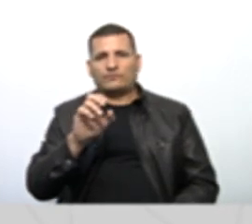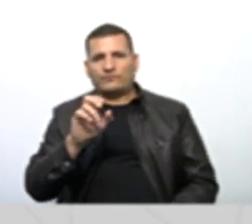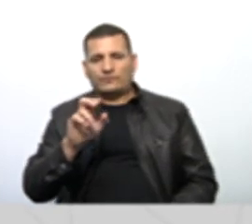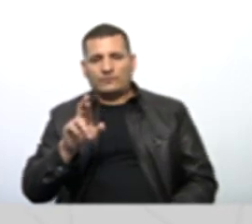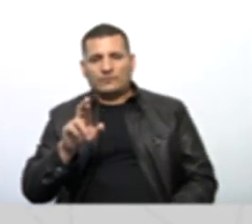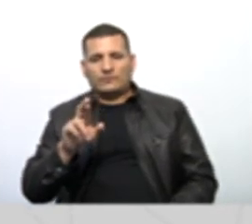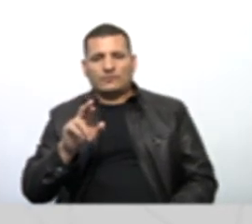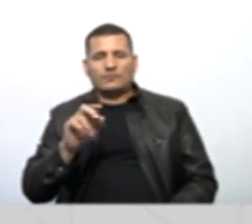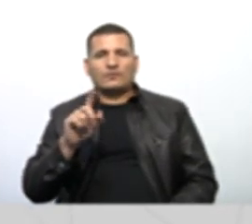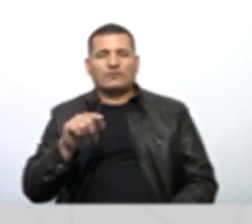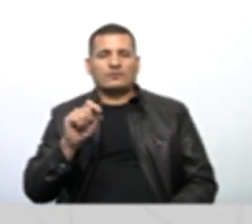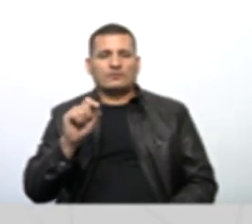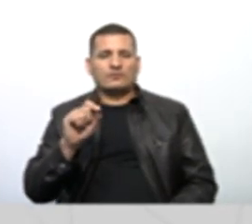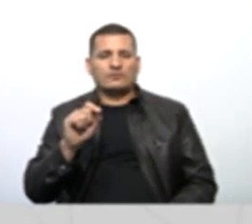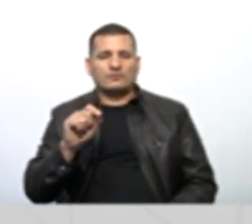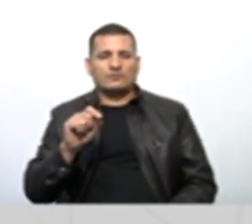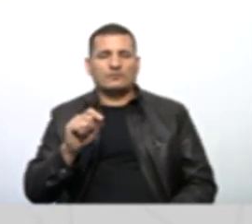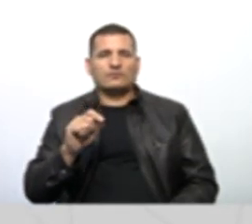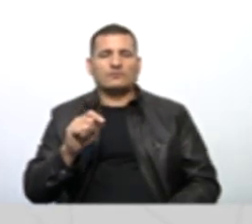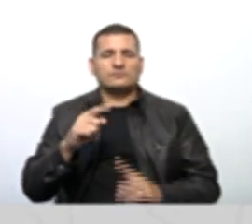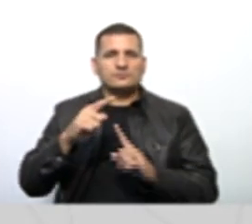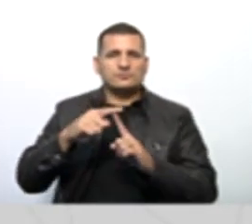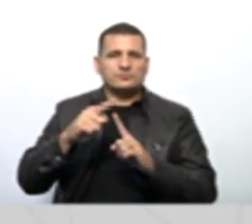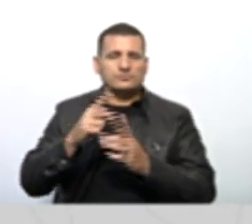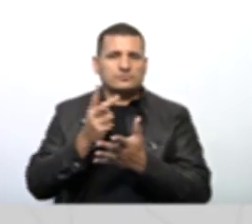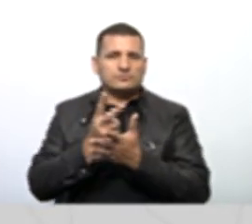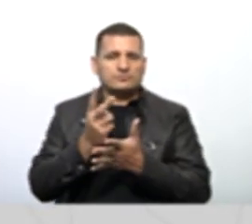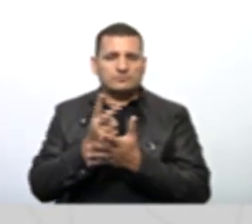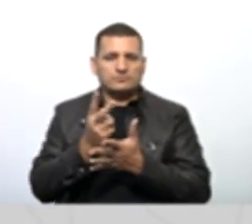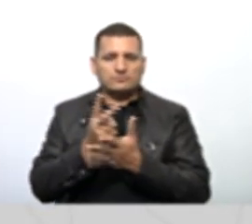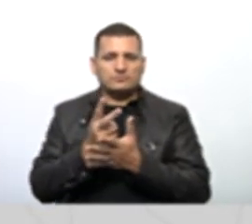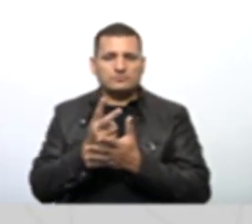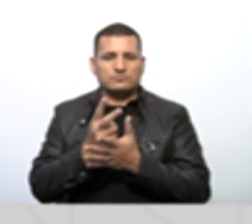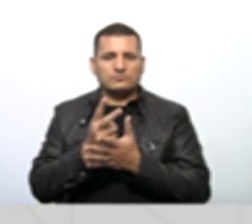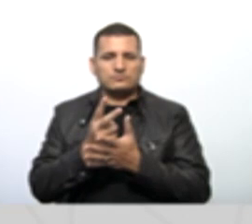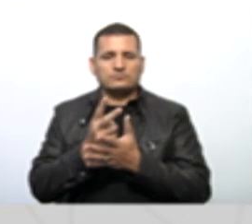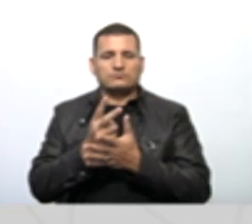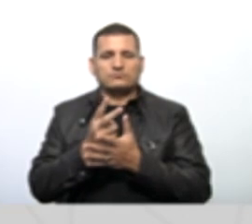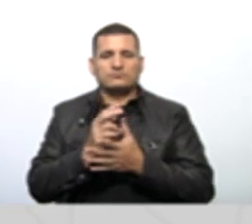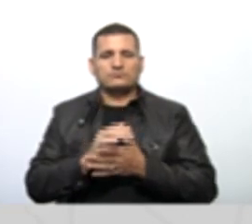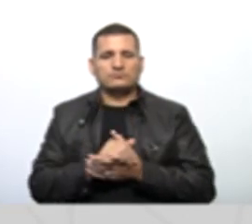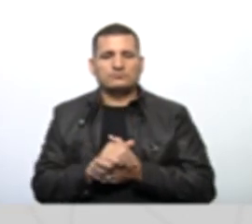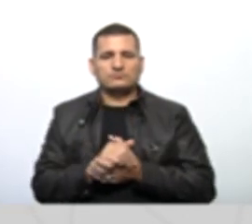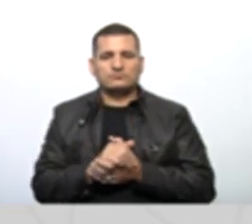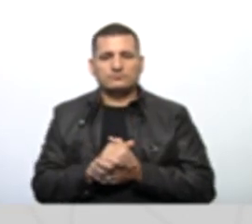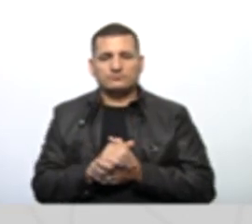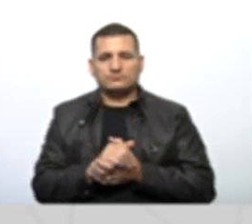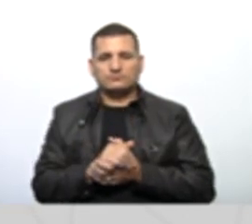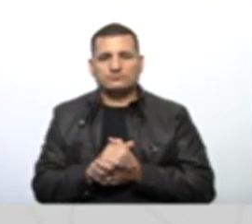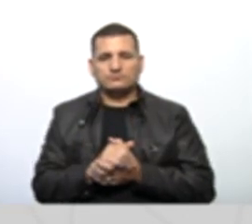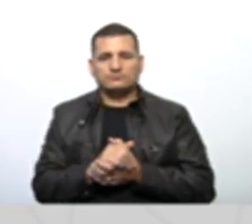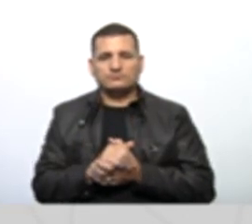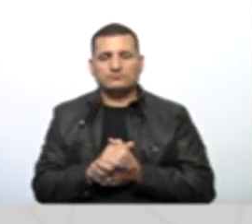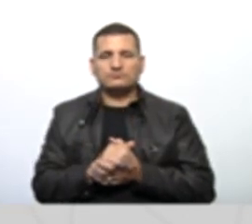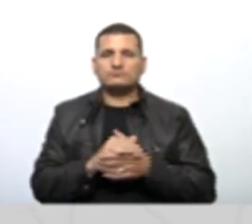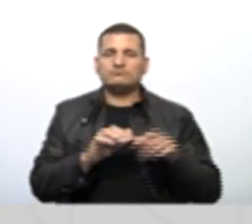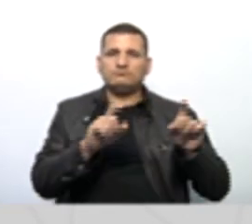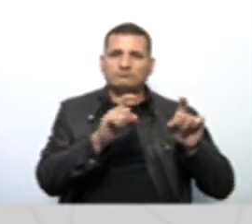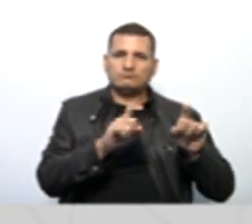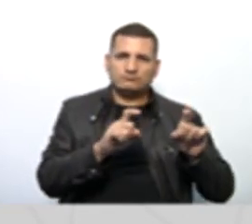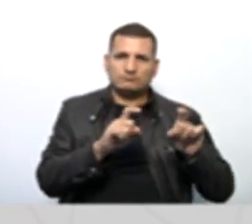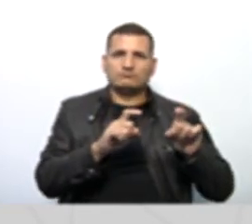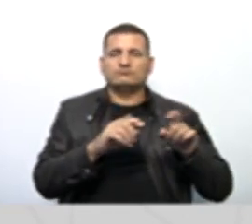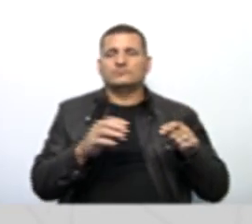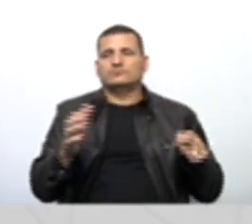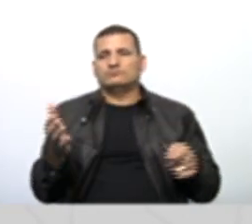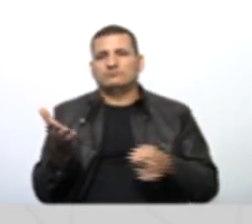equipamentos do mesmo tipo entre si é certo que é legal contábeis o outro é